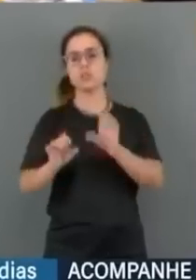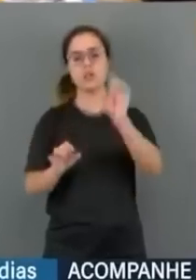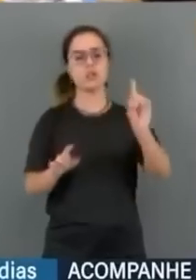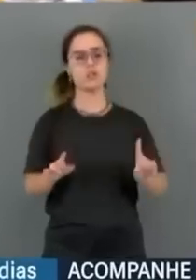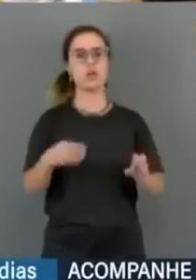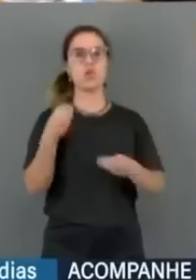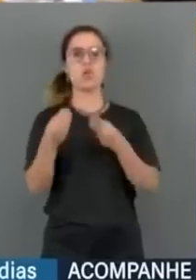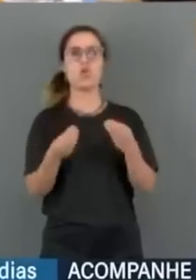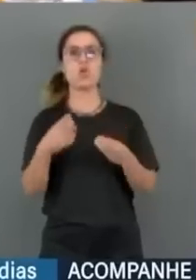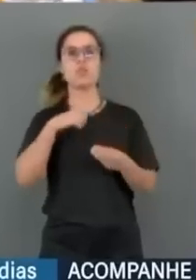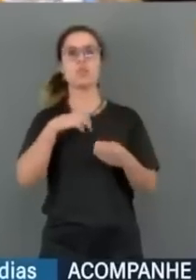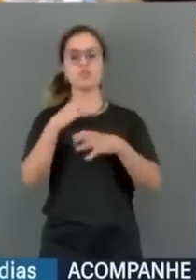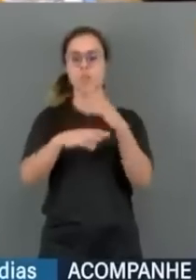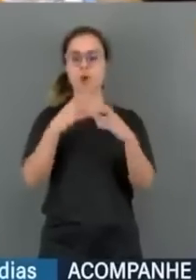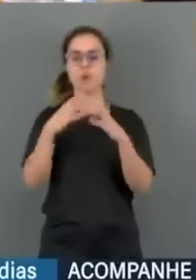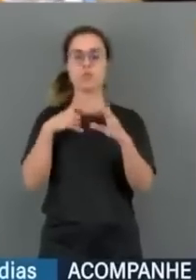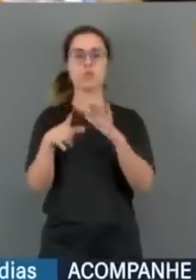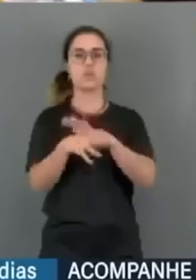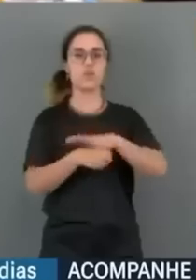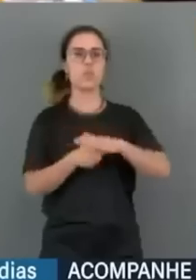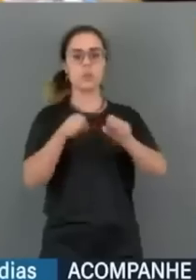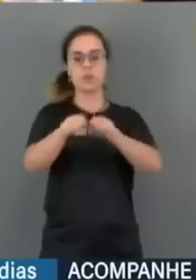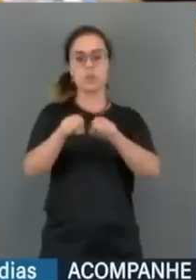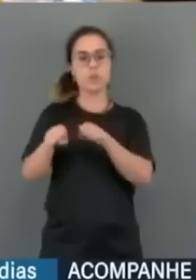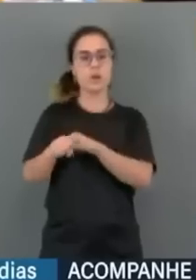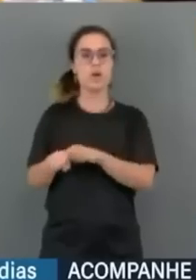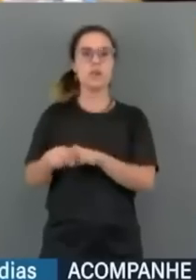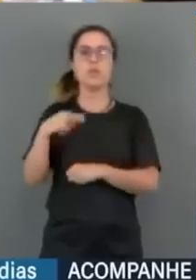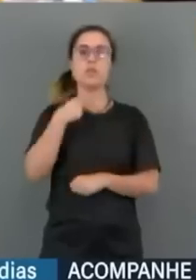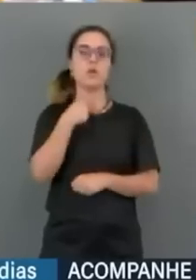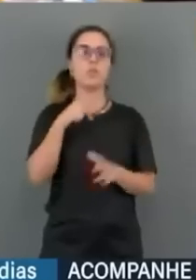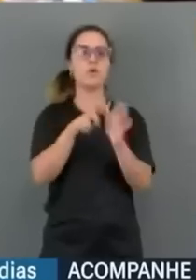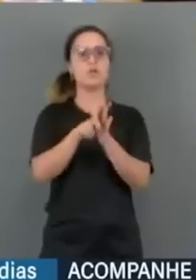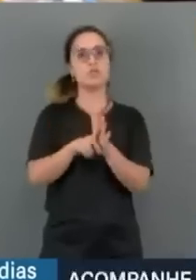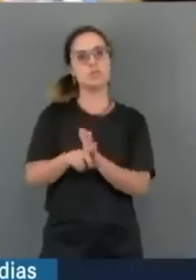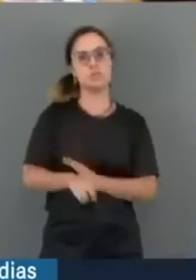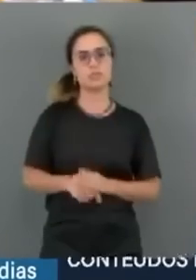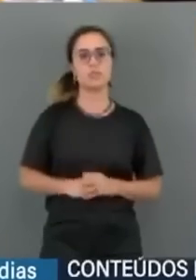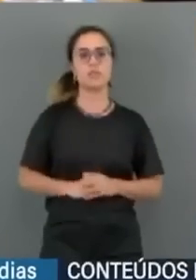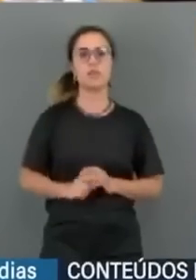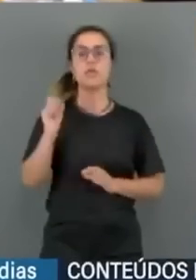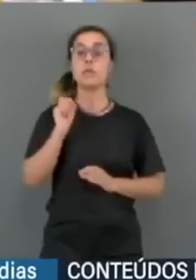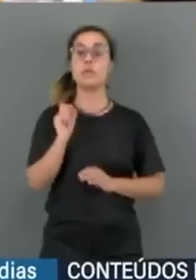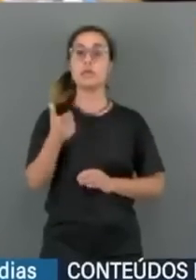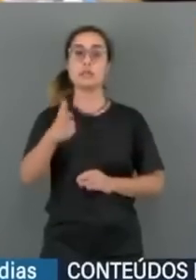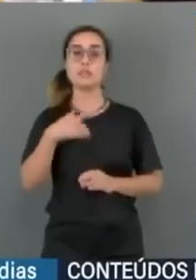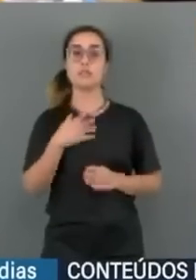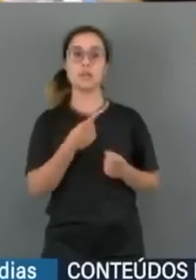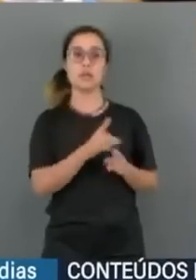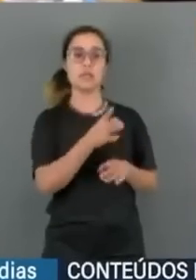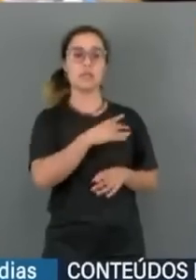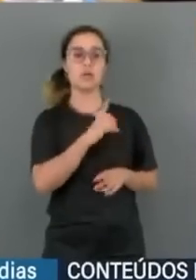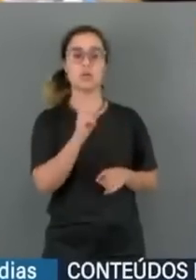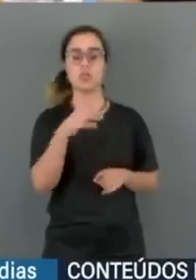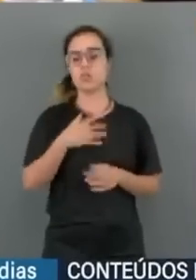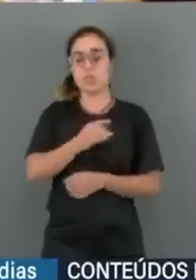teve bagunça, teve roubo, teve quebradeira, teve tudo, não pode ser investigado? Quem não deve, não teme. E pronto, acabou. Muito